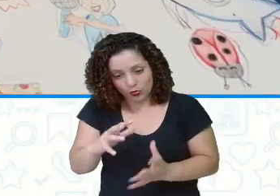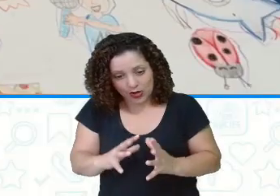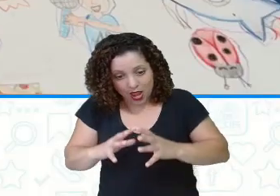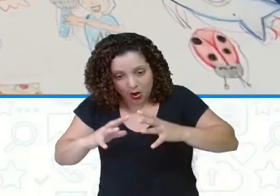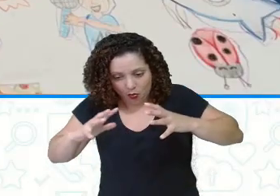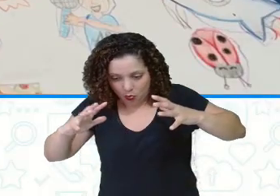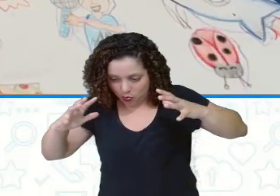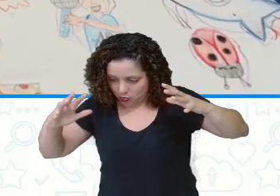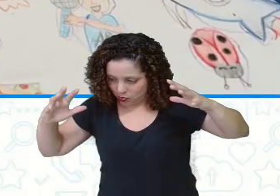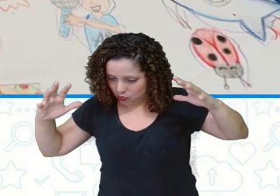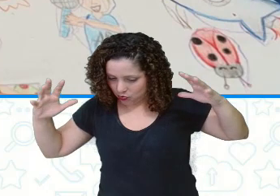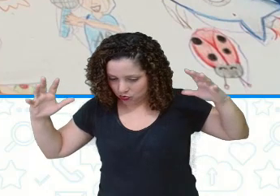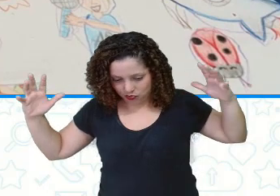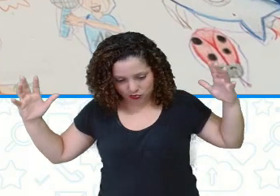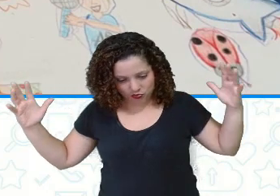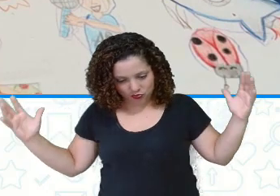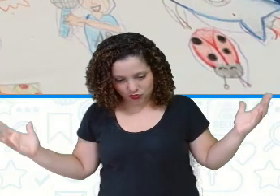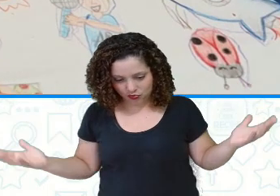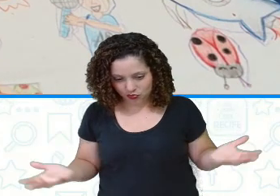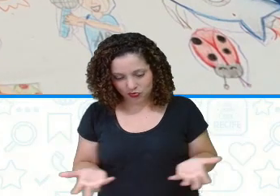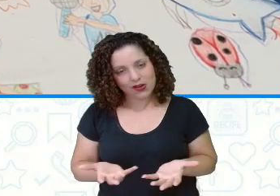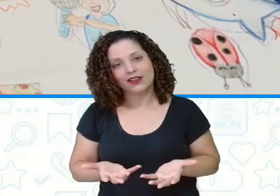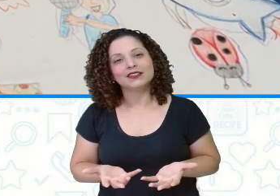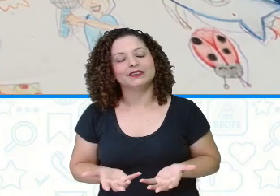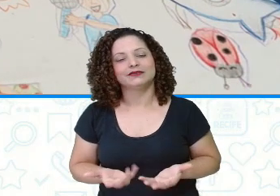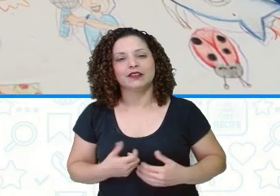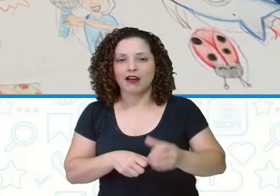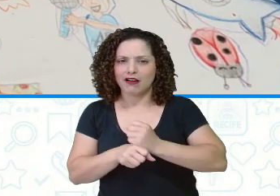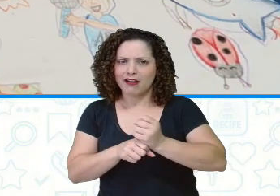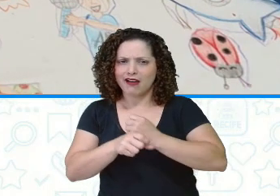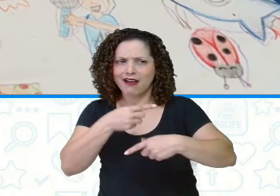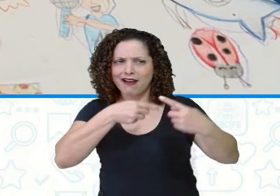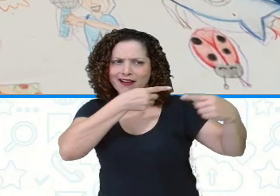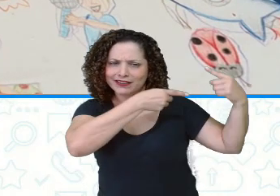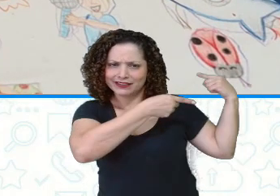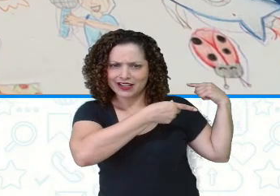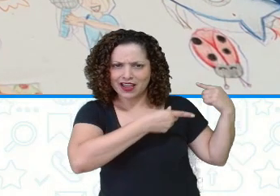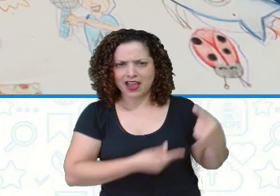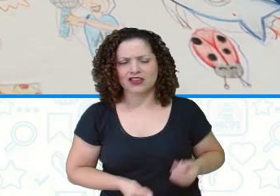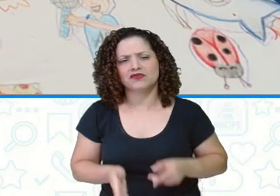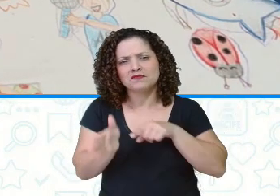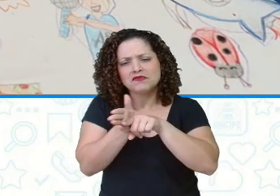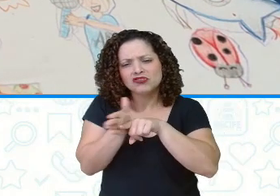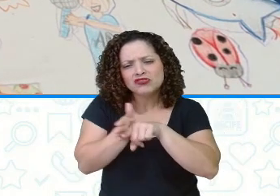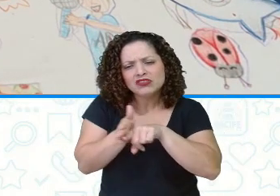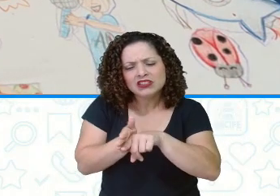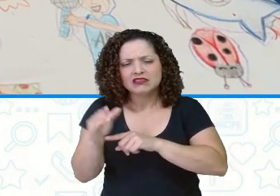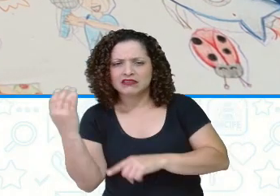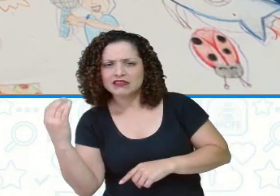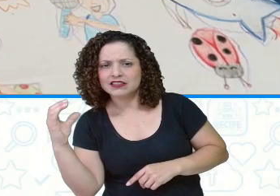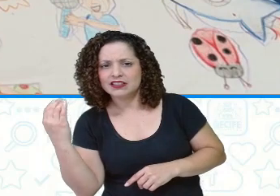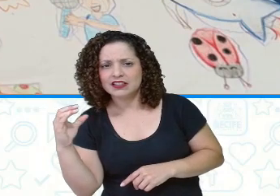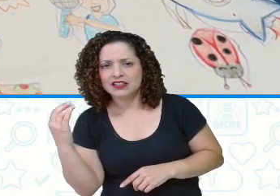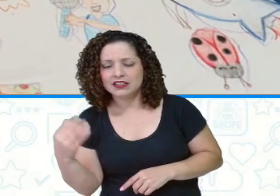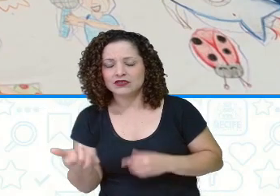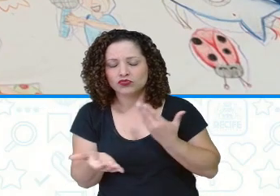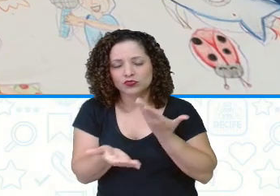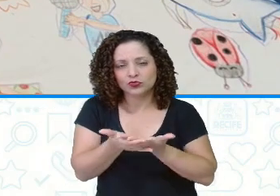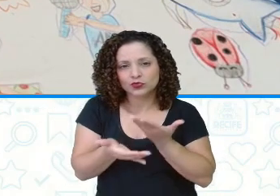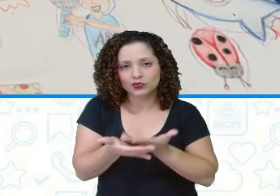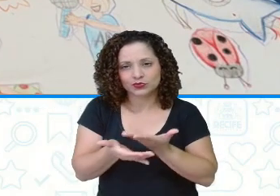pode pensar isso? Vê, há muitos e muitos anos atrás, alguns cientistas, pessoas que viviam estudando a